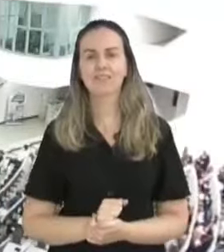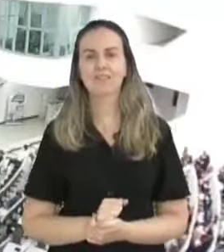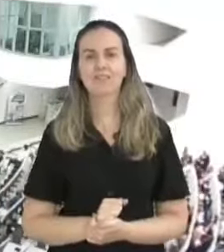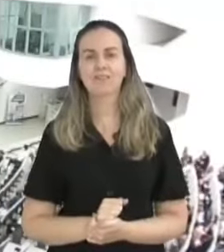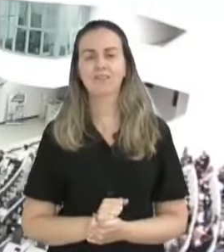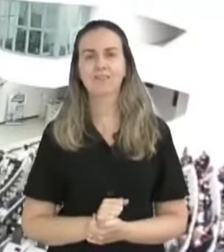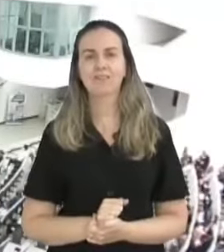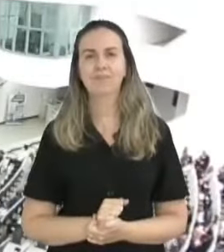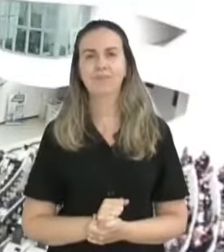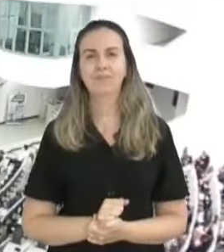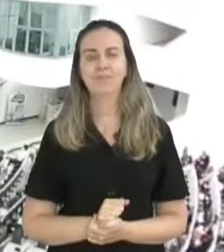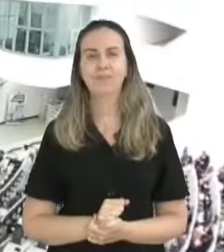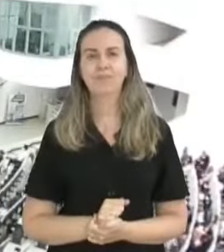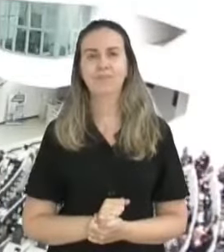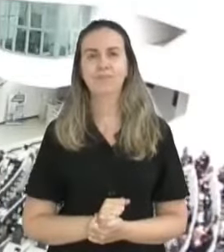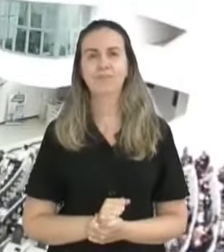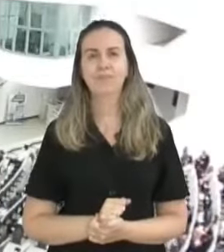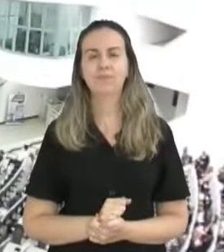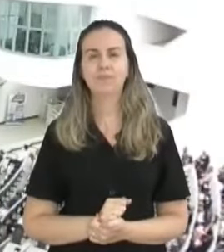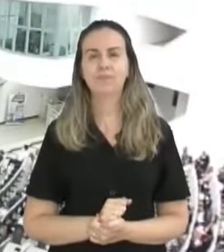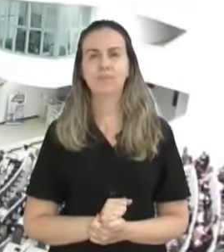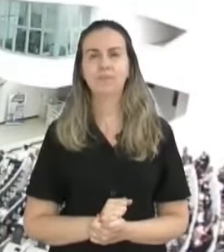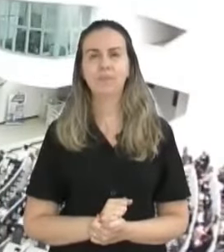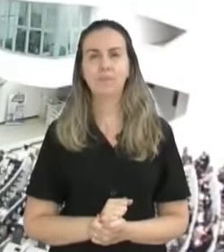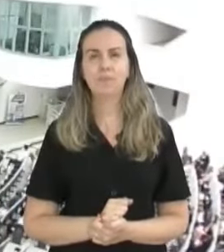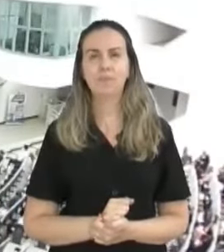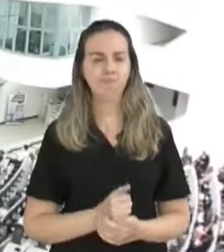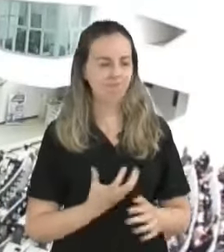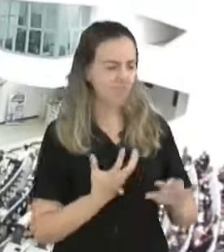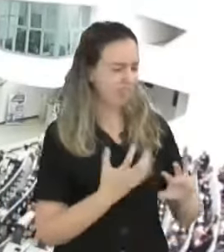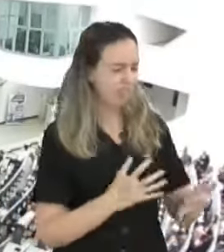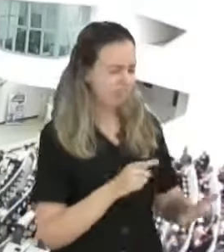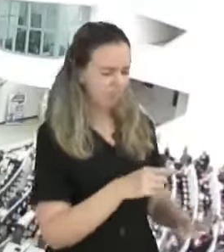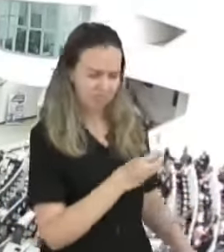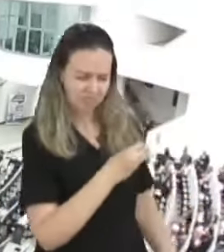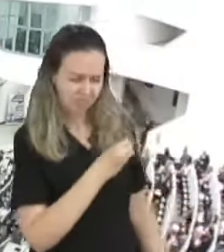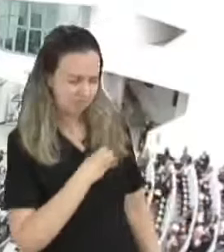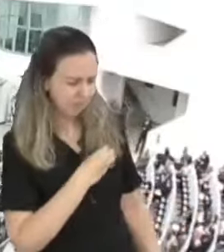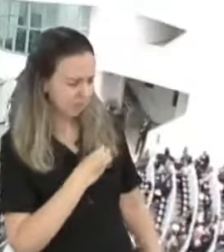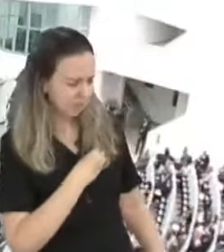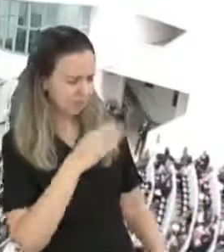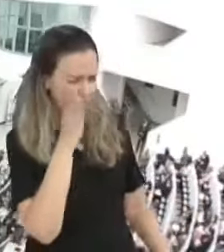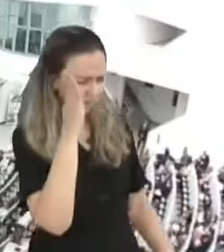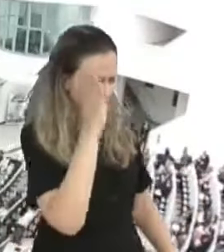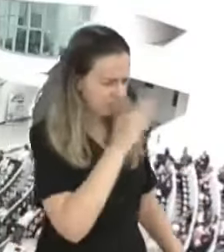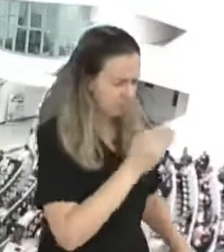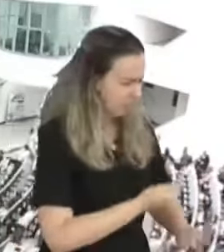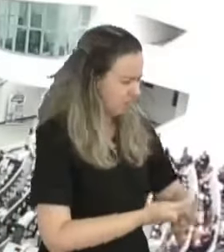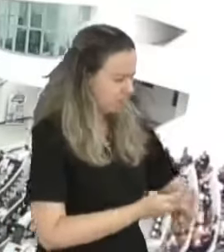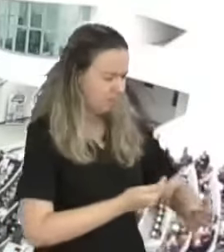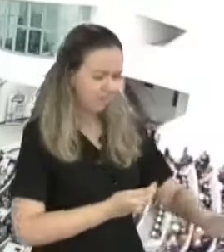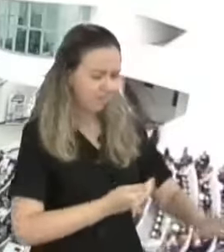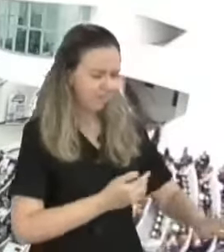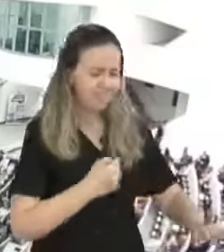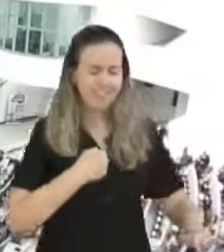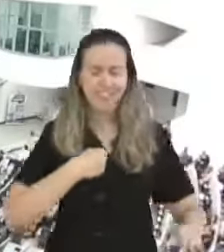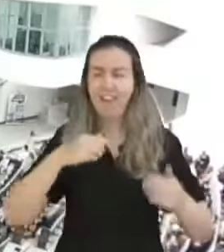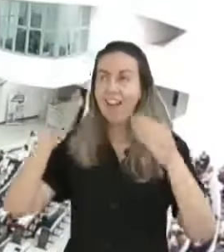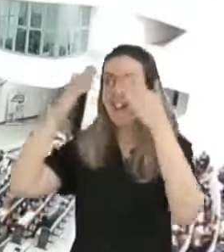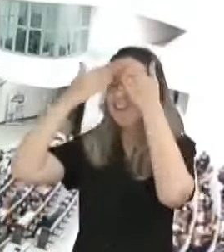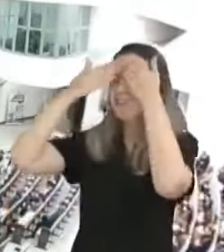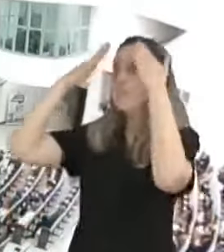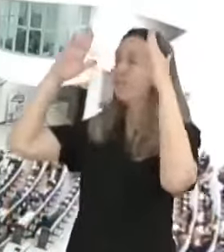capítulo 12 e no versículo 2: não vos conformeis com este mundo, mas transformai-vos pela renovação do